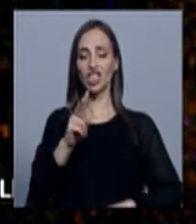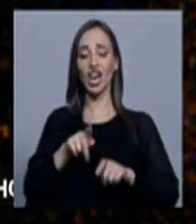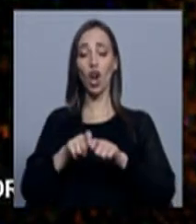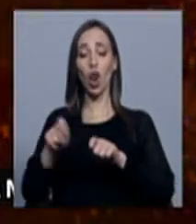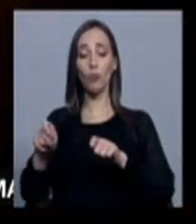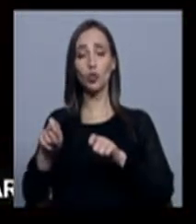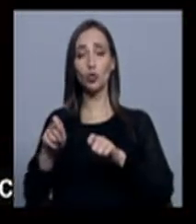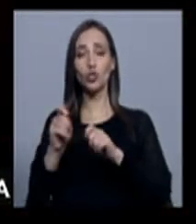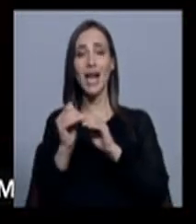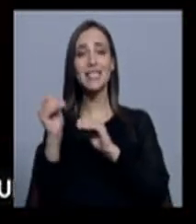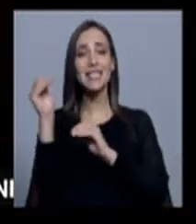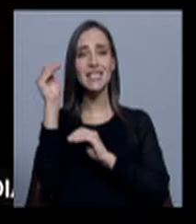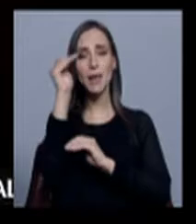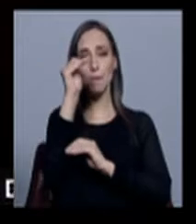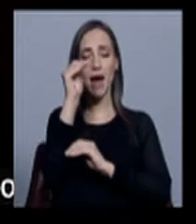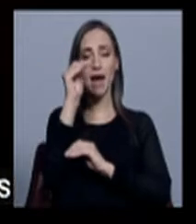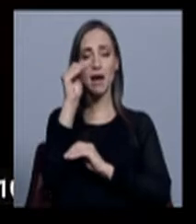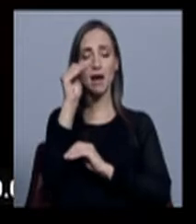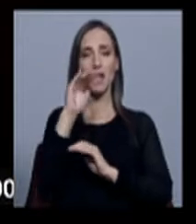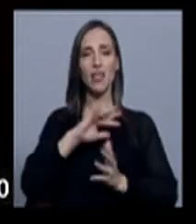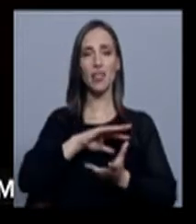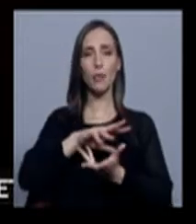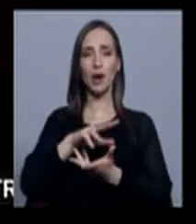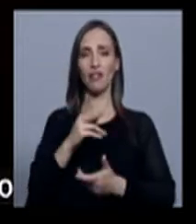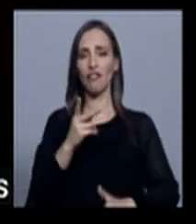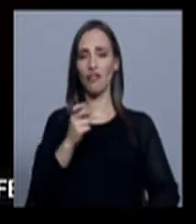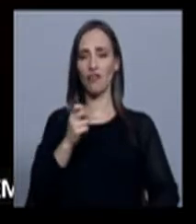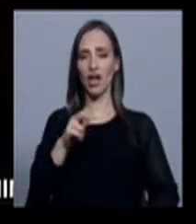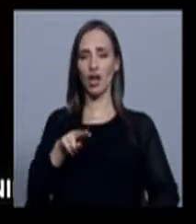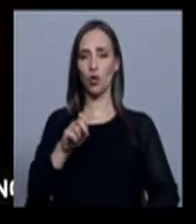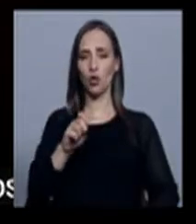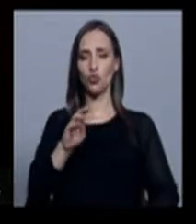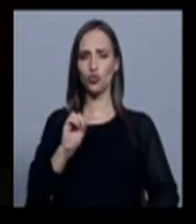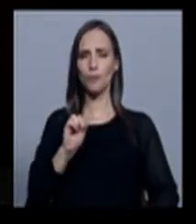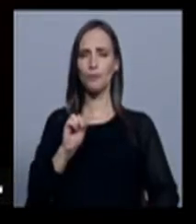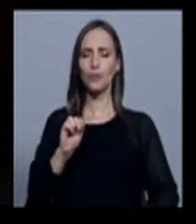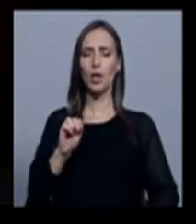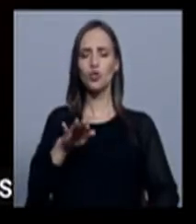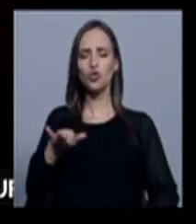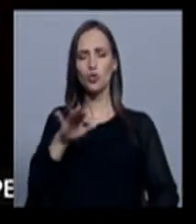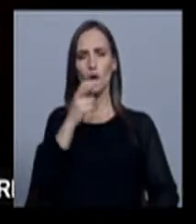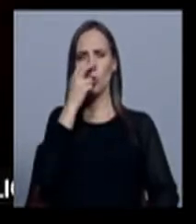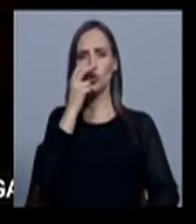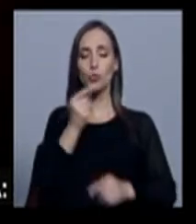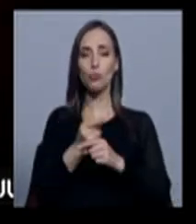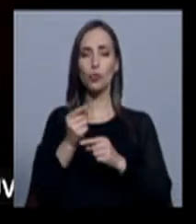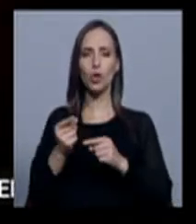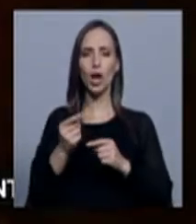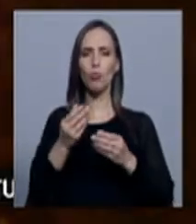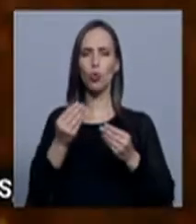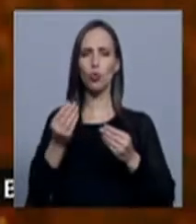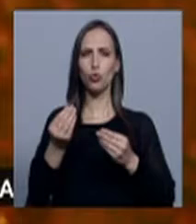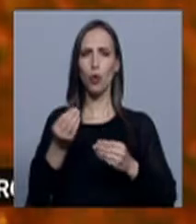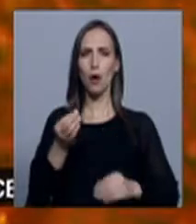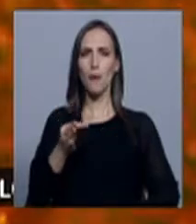acima da superfície de Vênus. E é uma zona muito, muito curiosa de Vênus, porque é uma zona que está repleta de plasma, de um